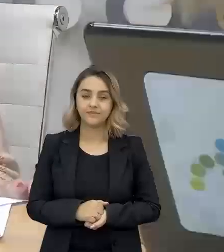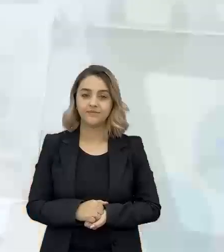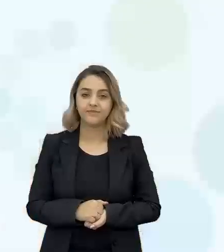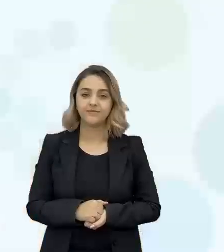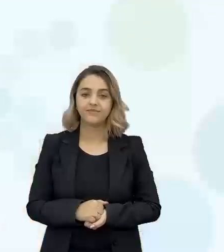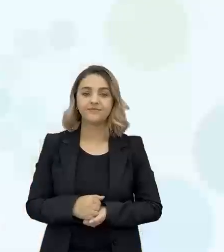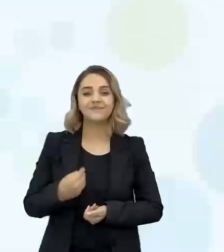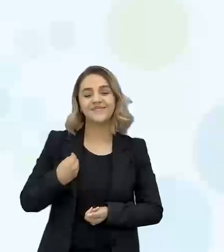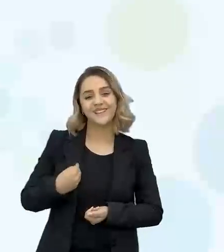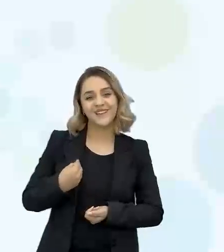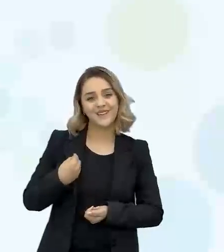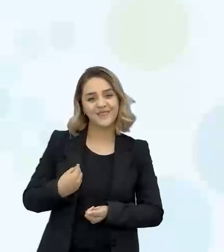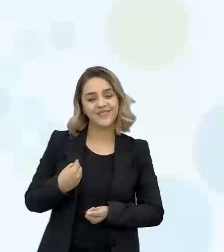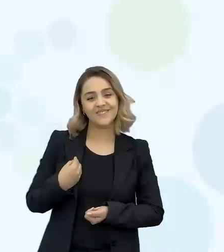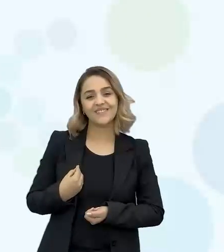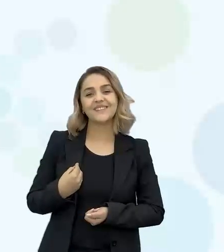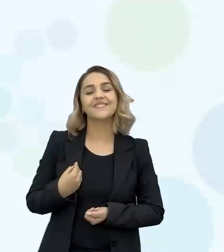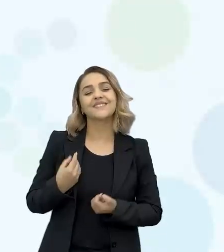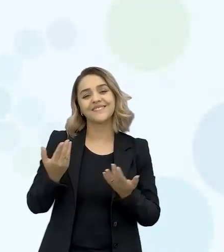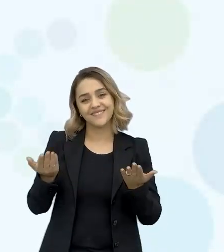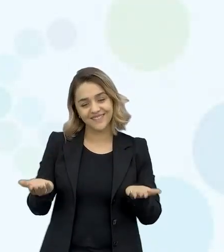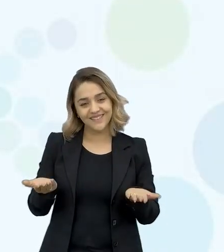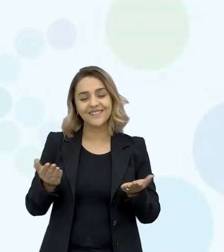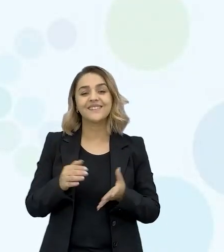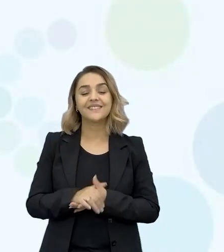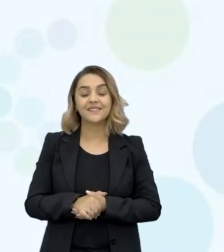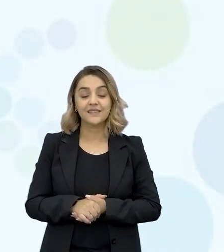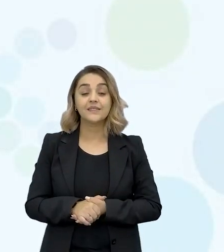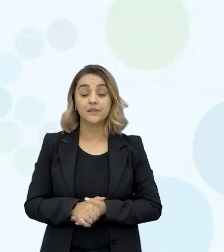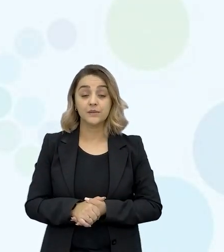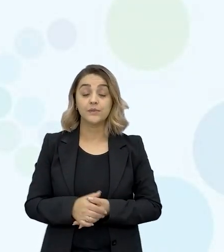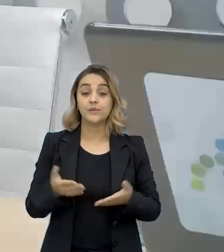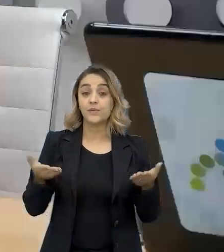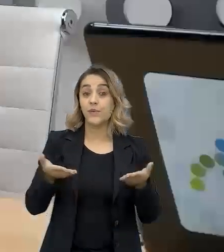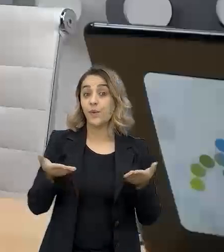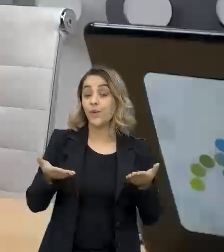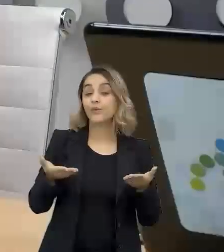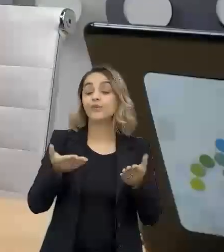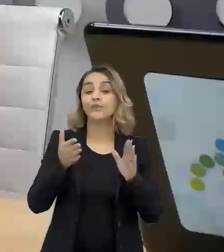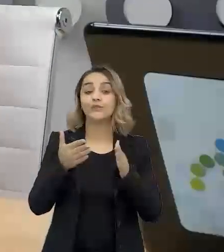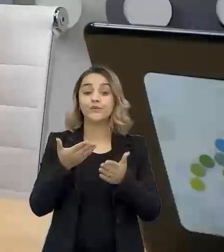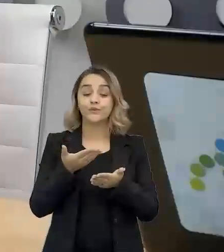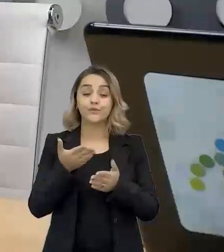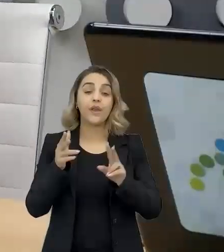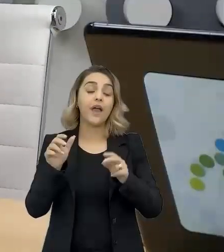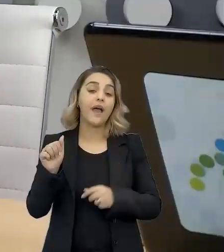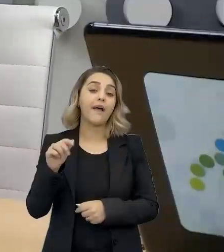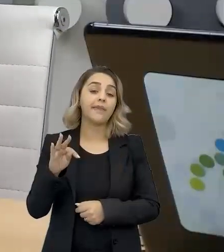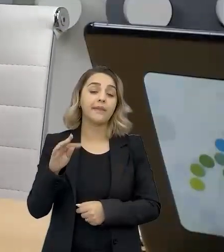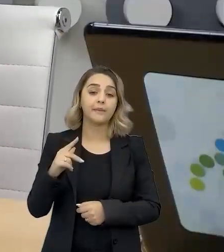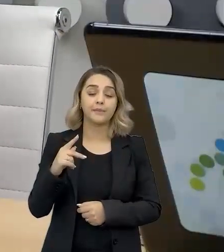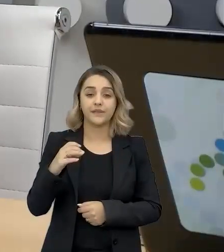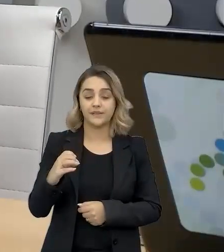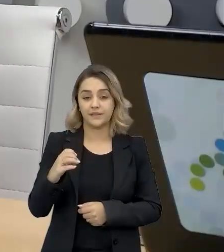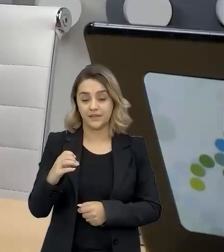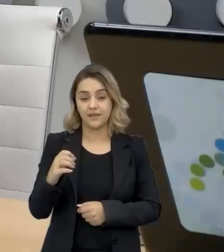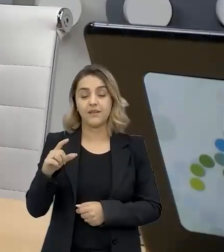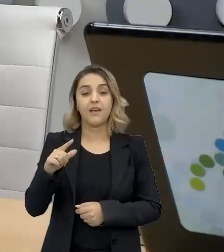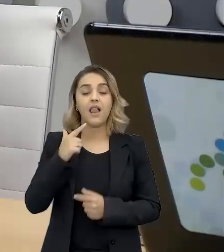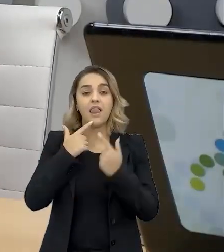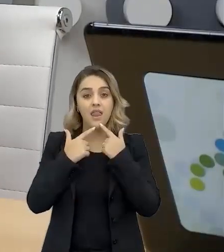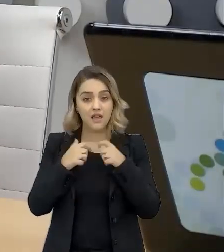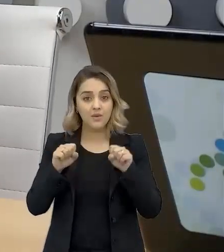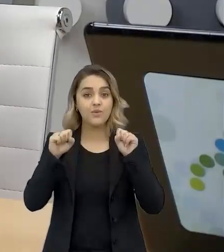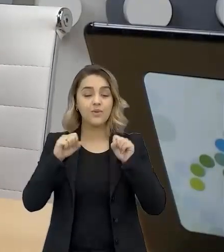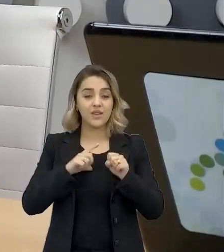Ao vivo é assim mesmo, né, gente? Acontece as coisas. Então, hoje a nossa TPC é de linguagens, recuperação